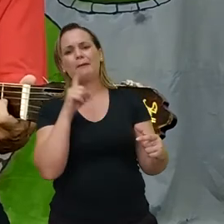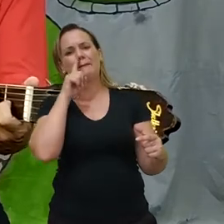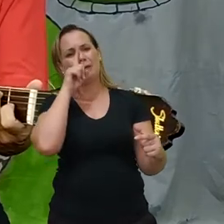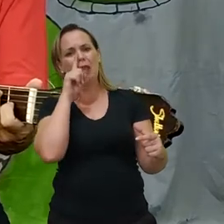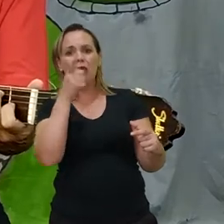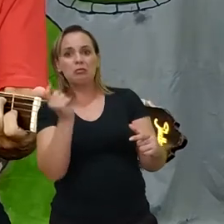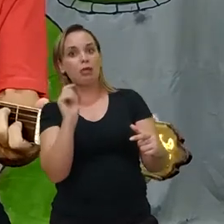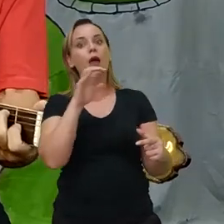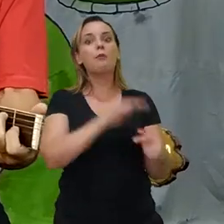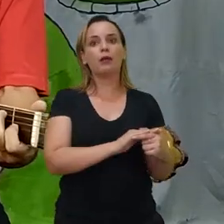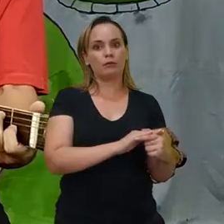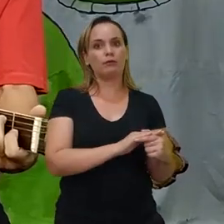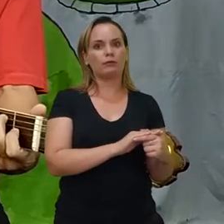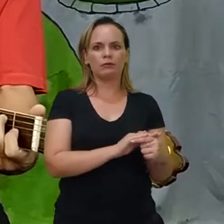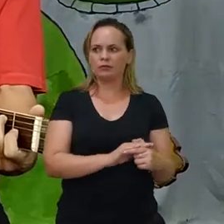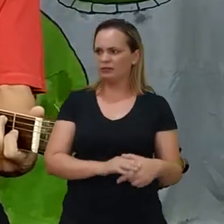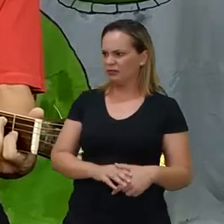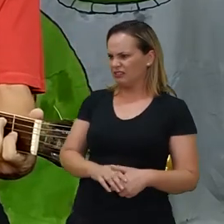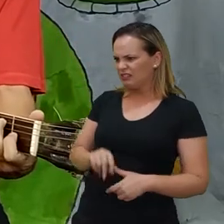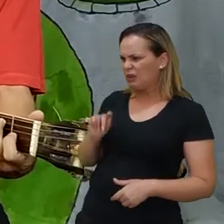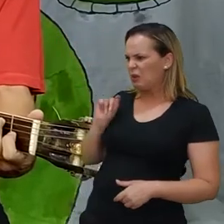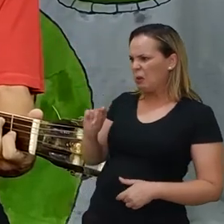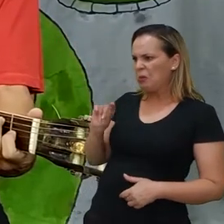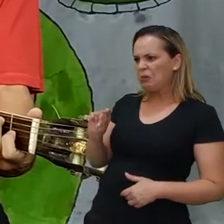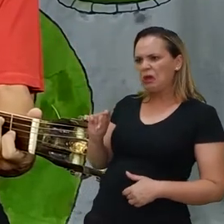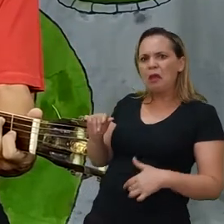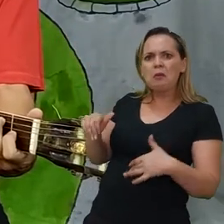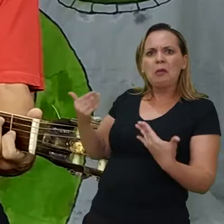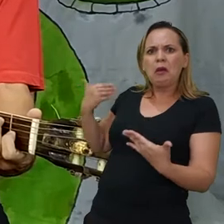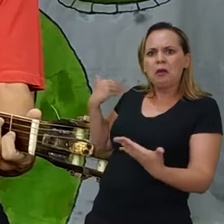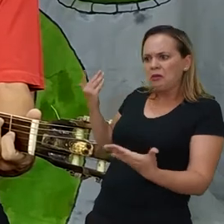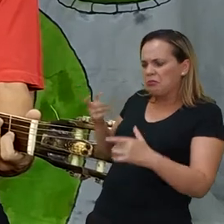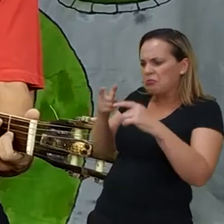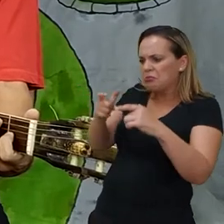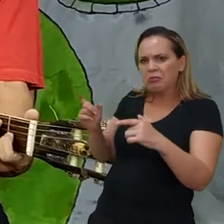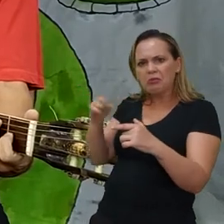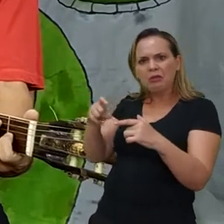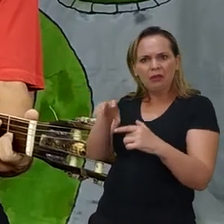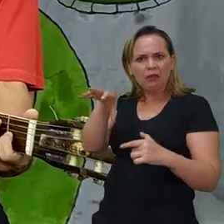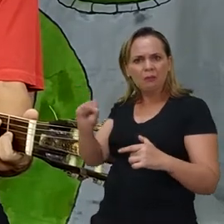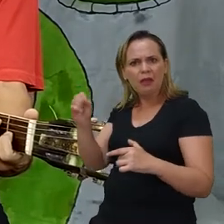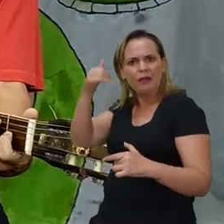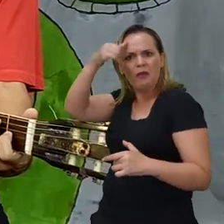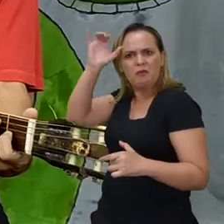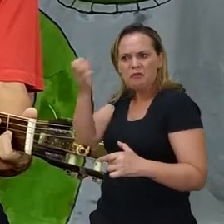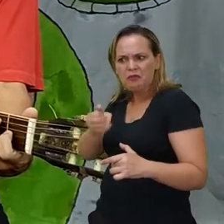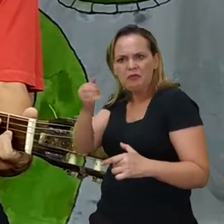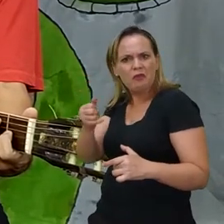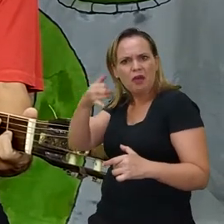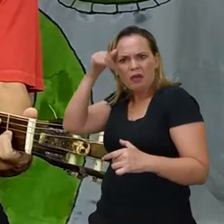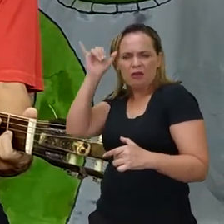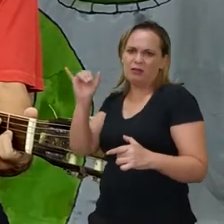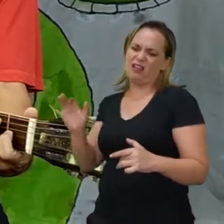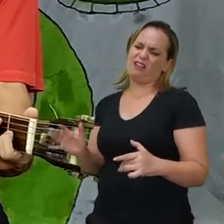pegar. O quê? Desde quando ratoeira pega vaca, pega boizinho? Era só o